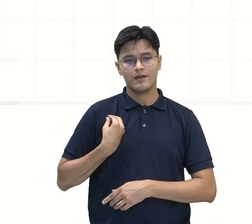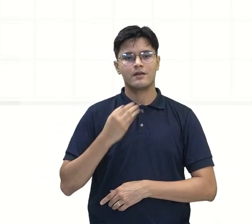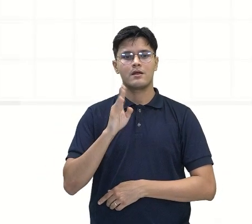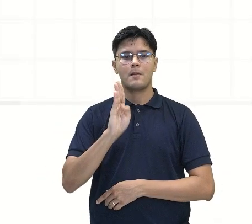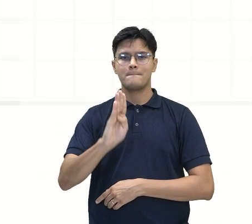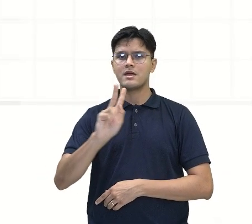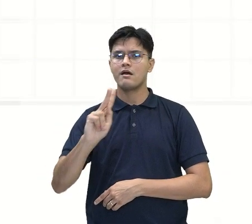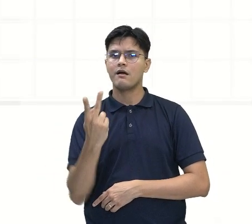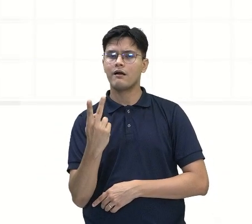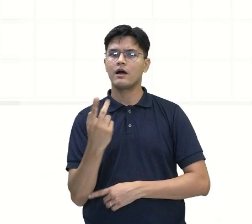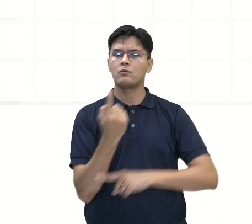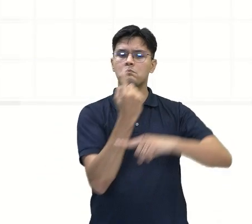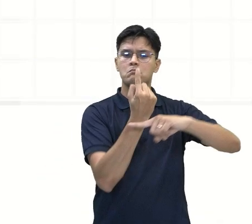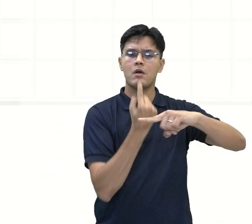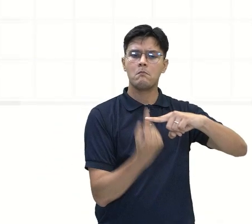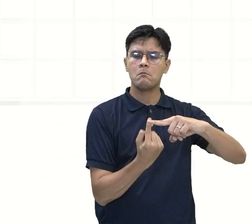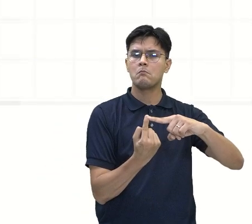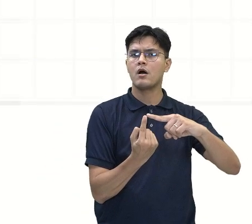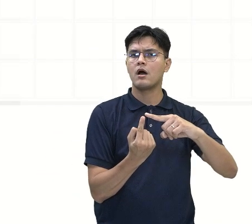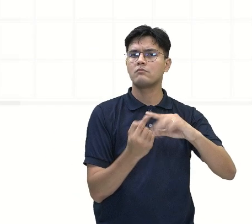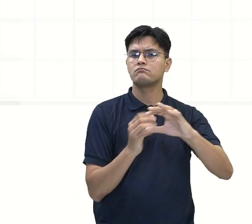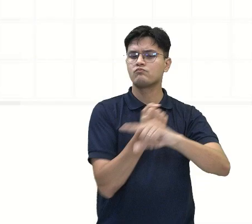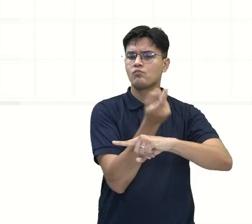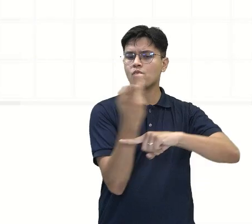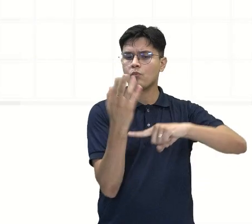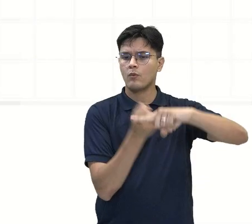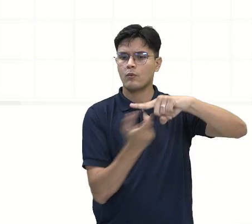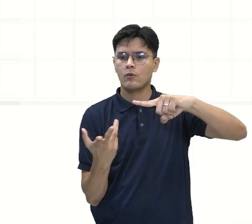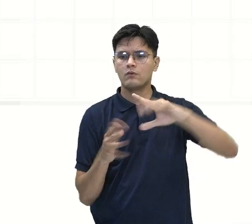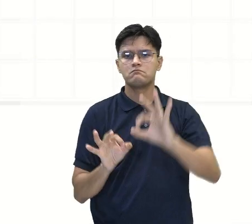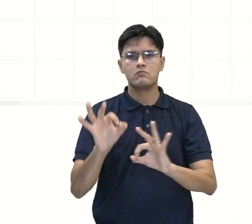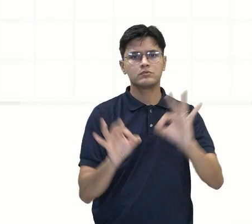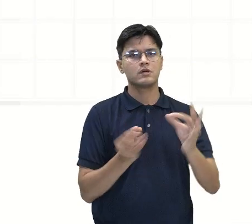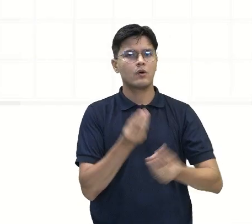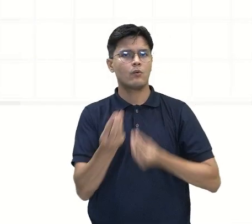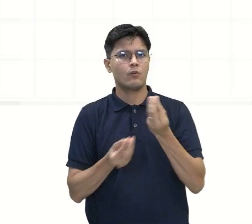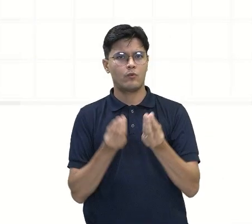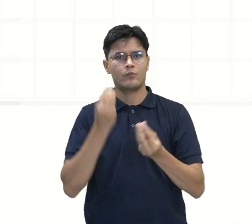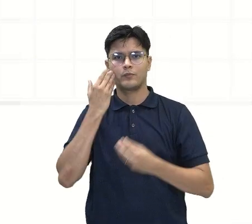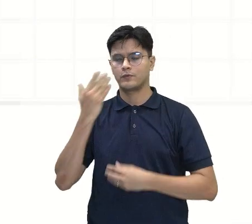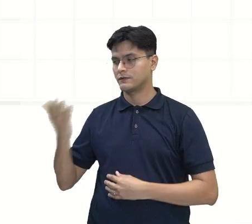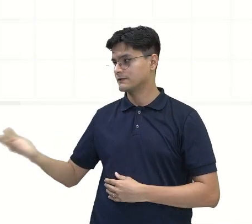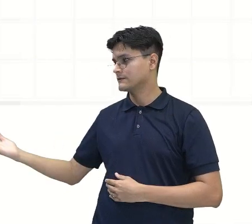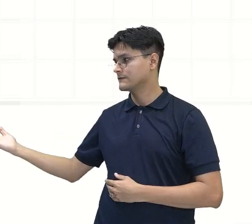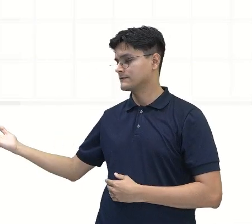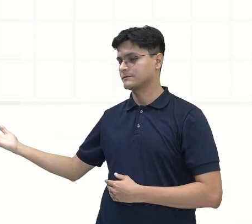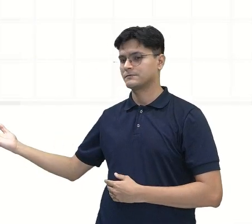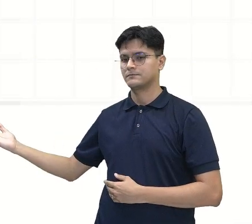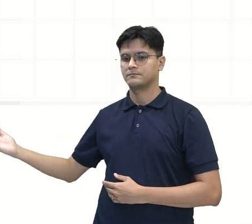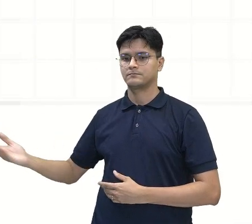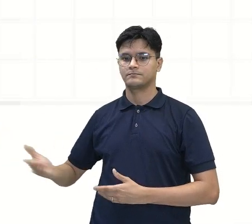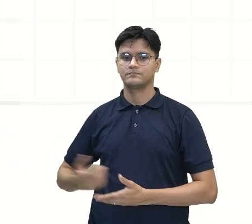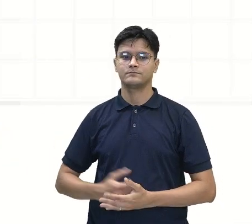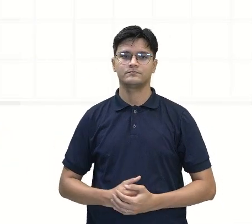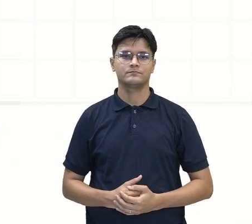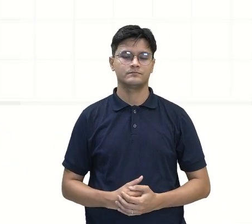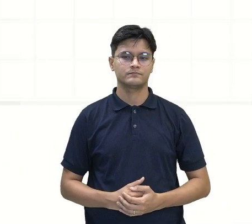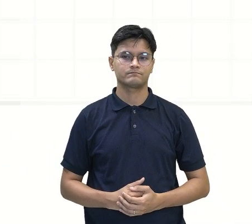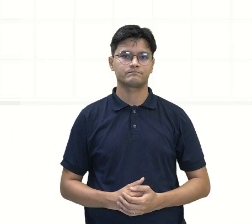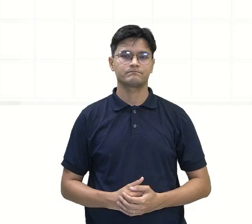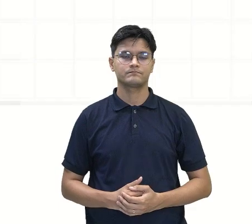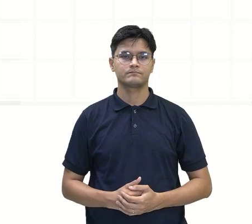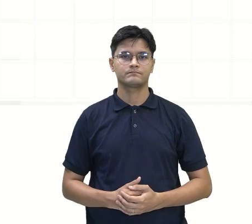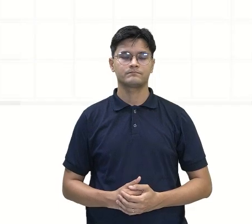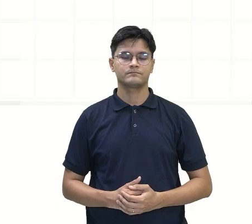razão entre as populações das regiões metropolitanas de São Paulo e Belo Horizonte? Então